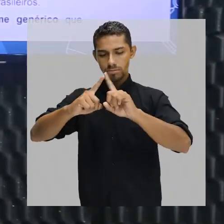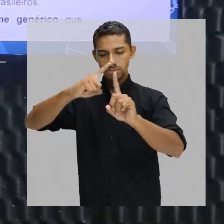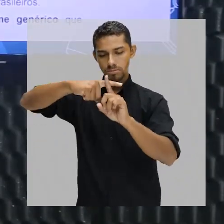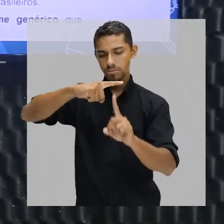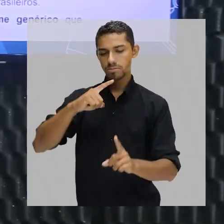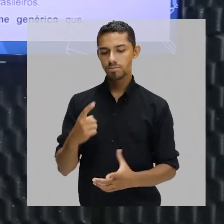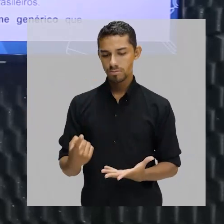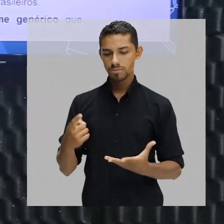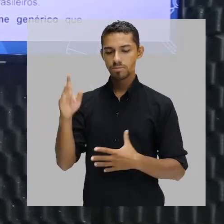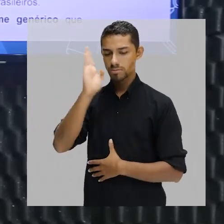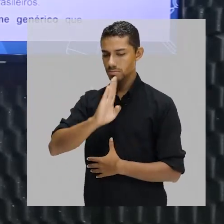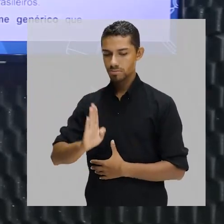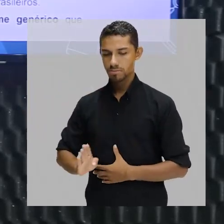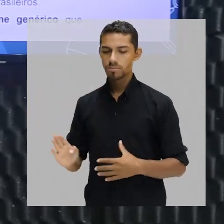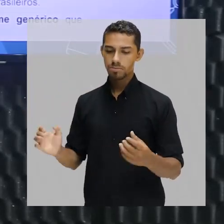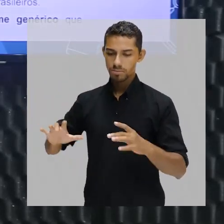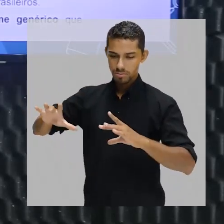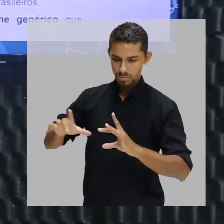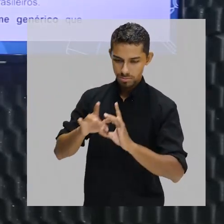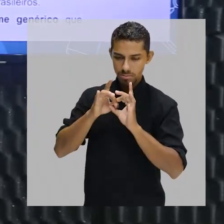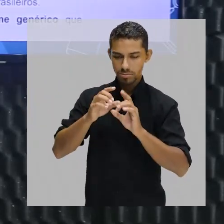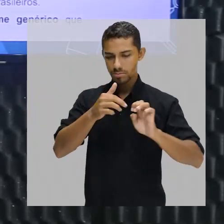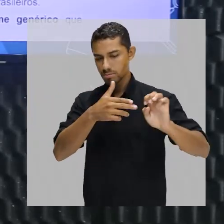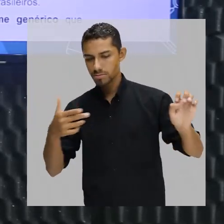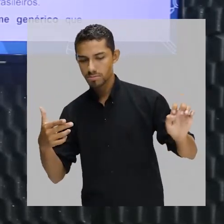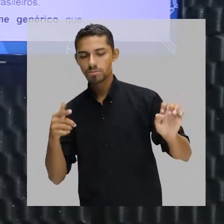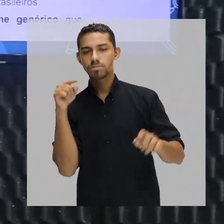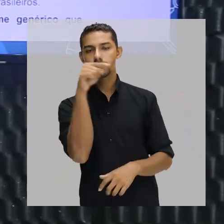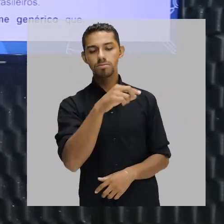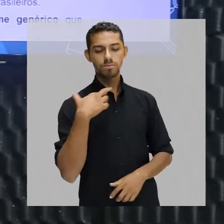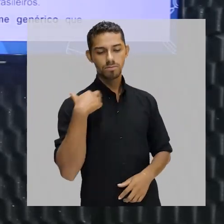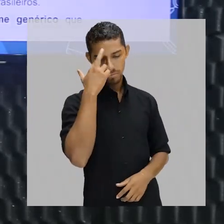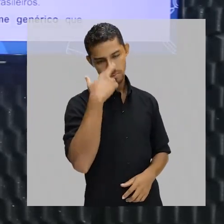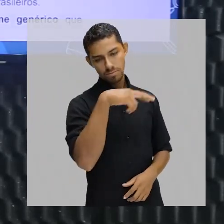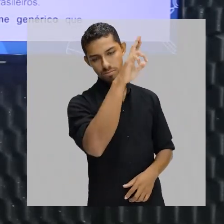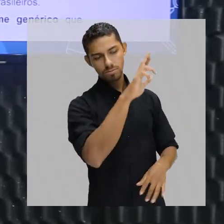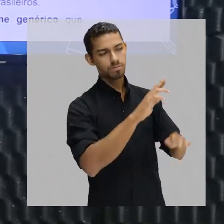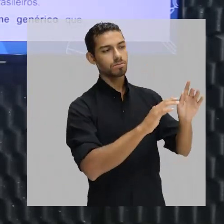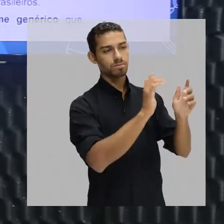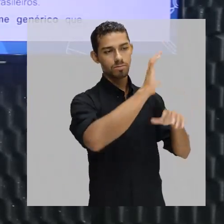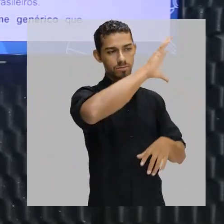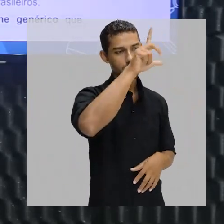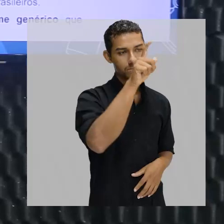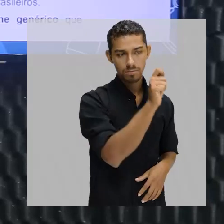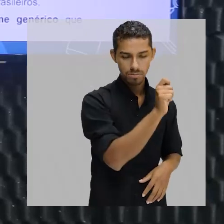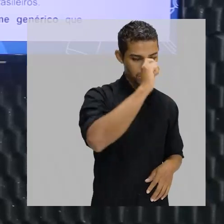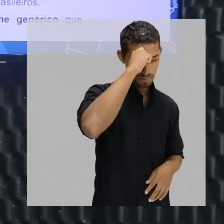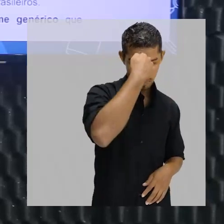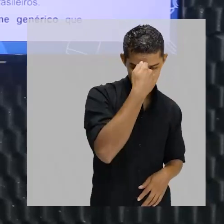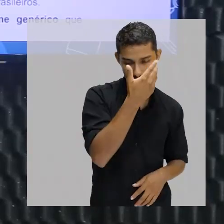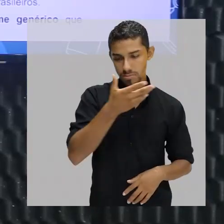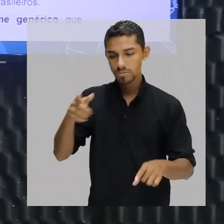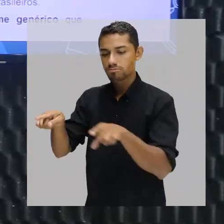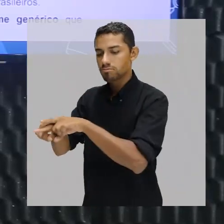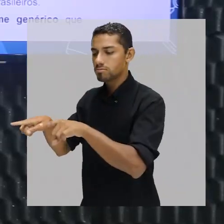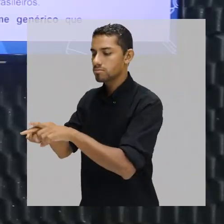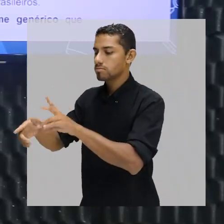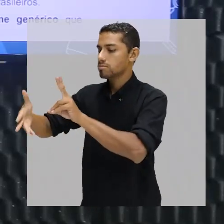são todas, mas há uma mistura dos elementos das religiões de matriz africana e muitos elementos indígenas também. Daí essa coisa ser tão